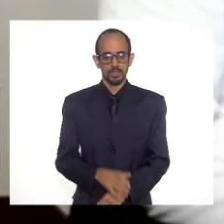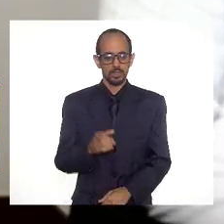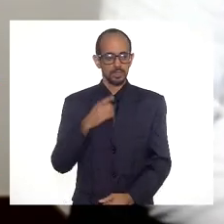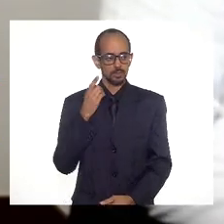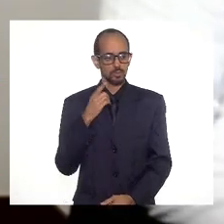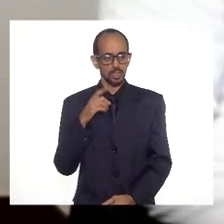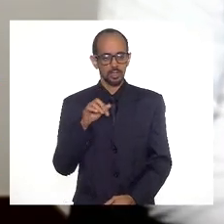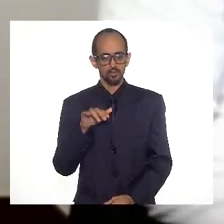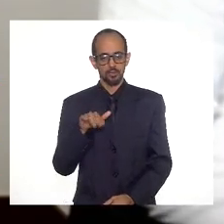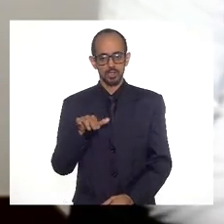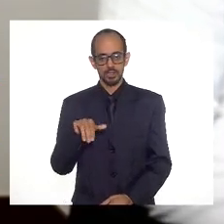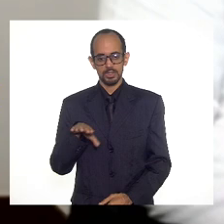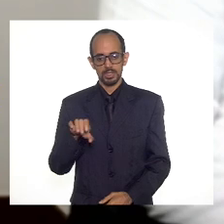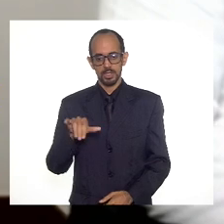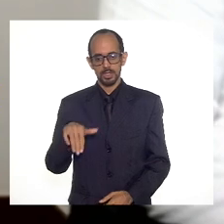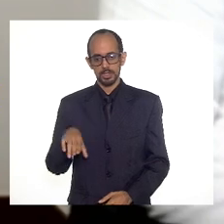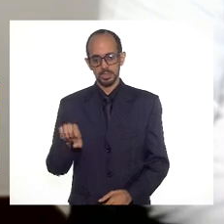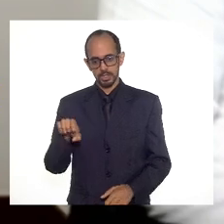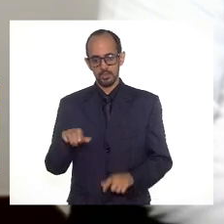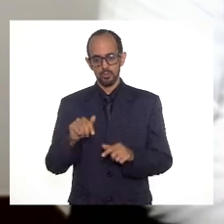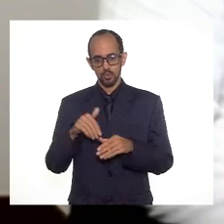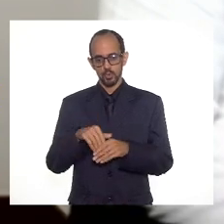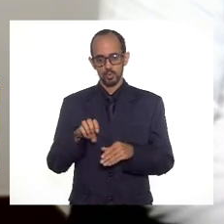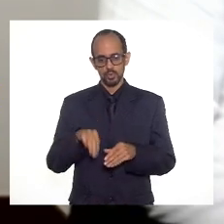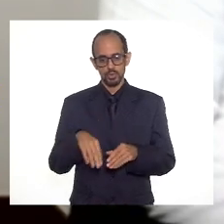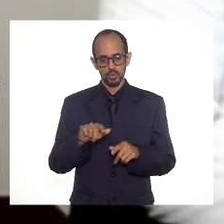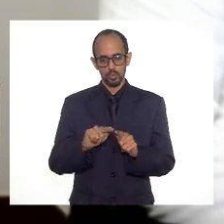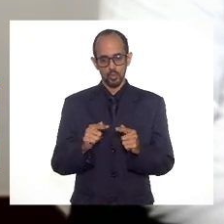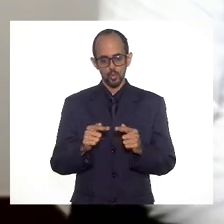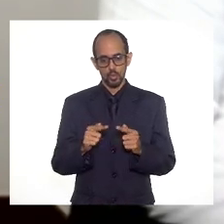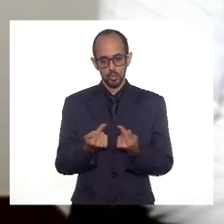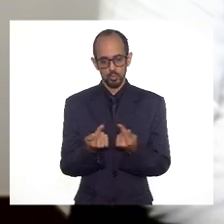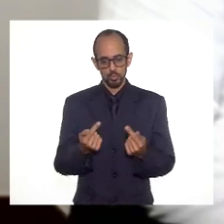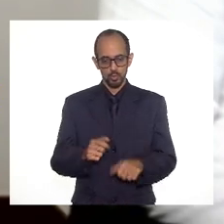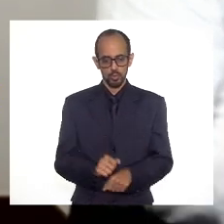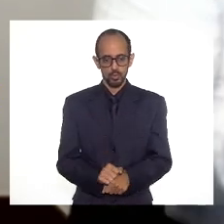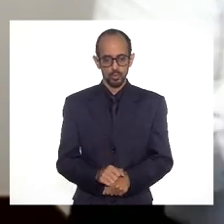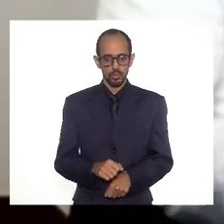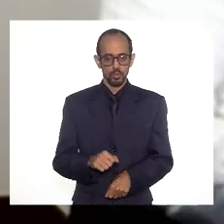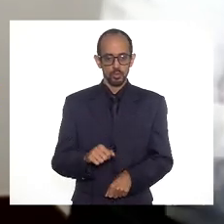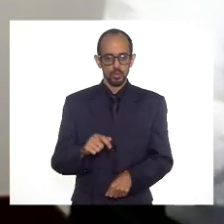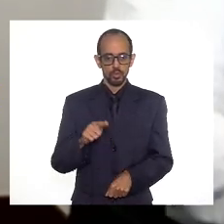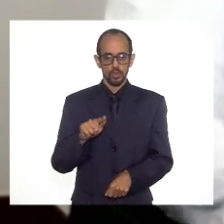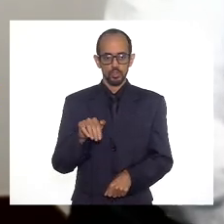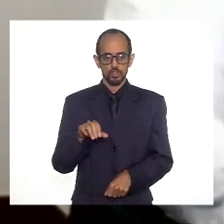Deputada Franciane Mota votou sim no grupo. Deputado Giovanni Ratinho.